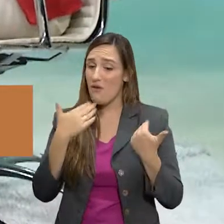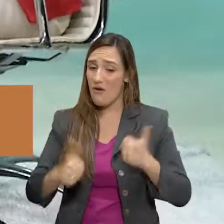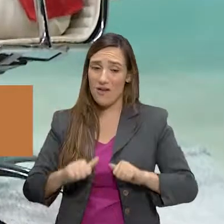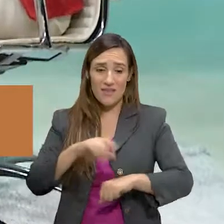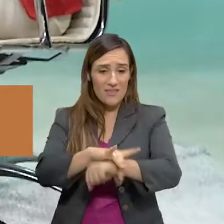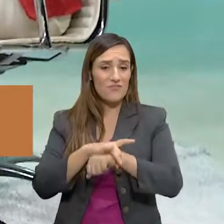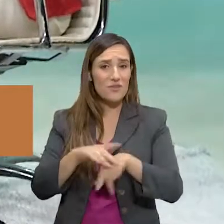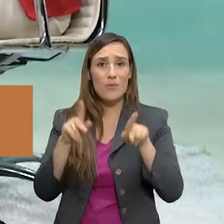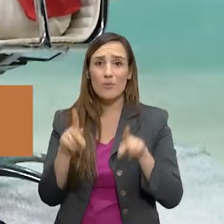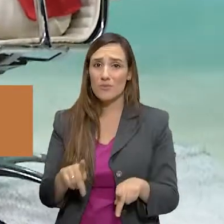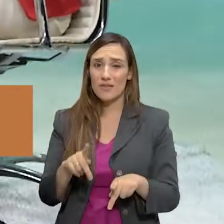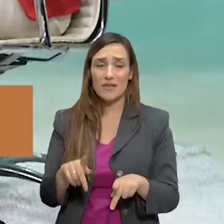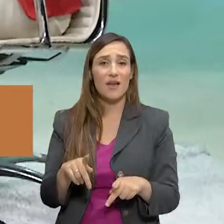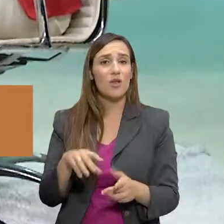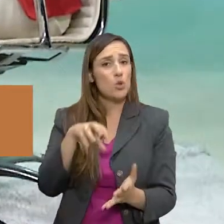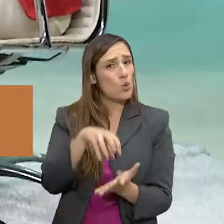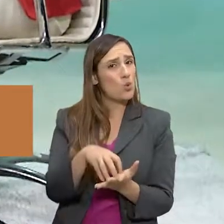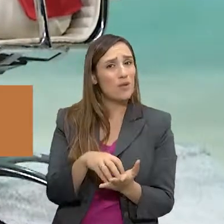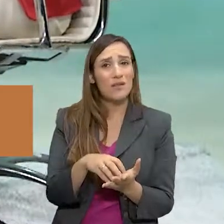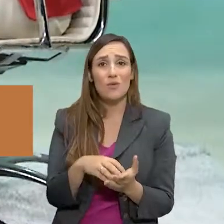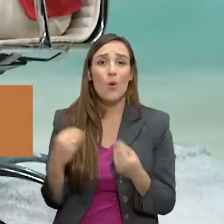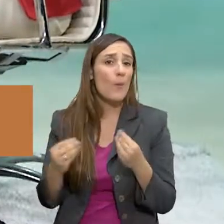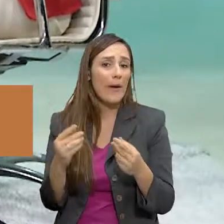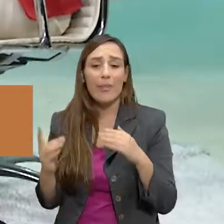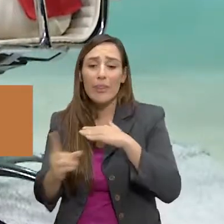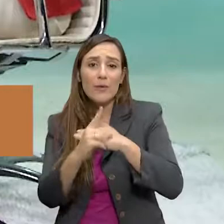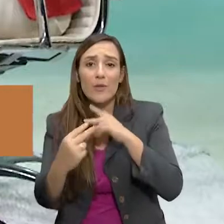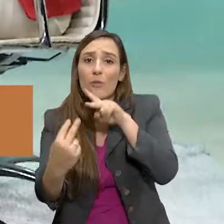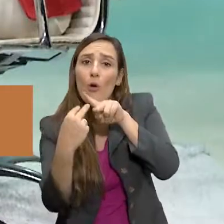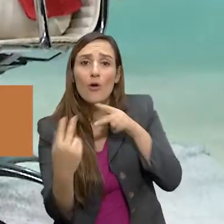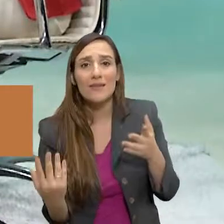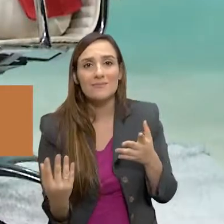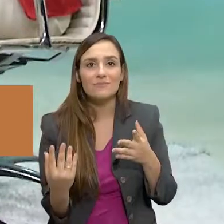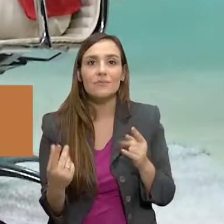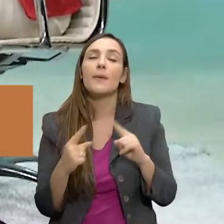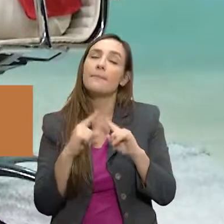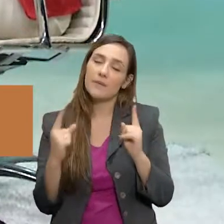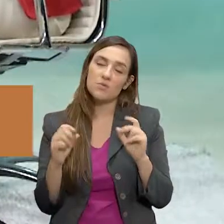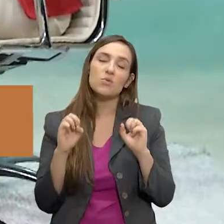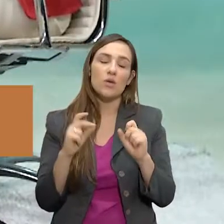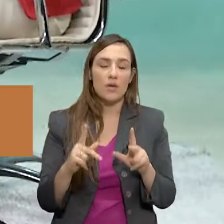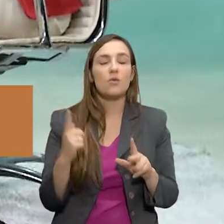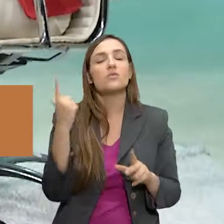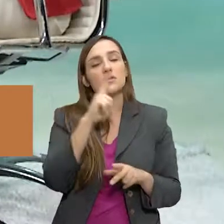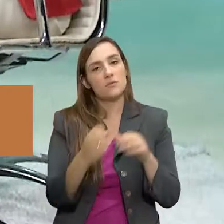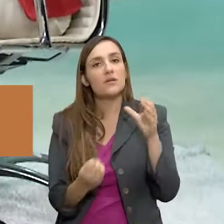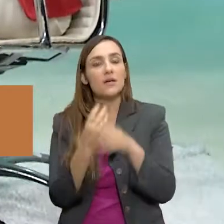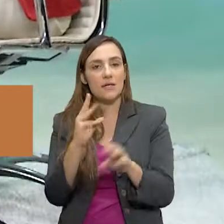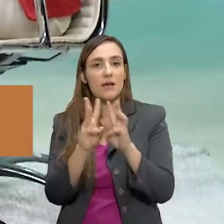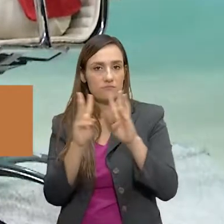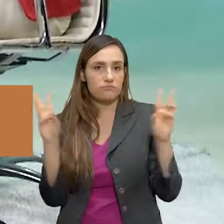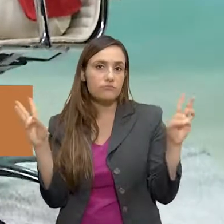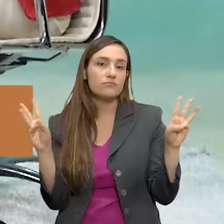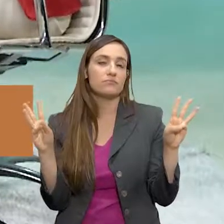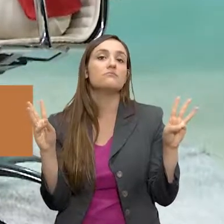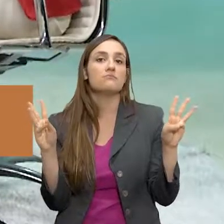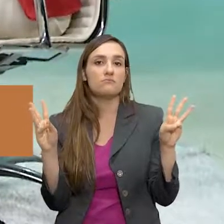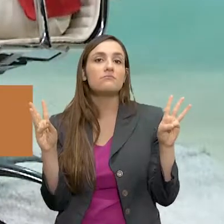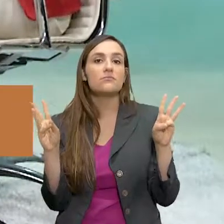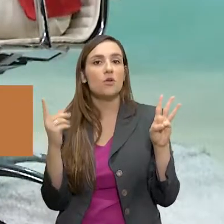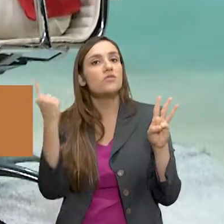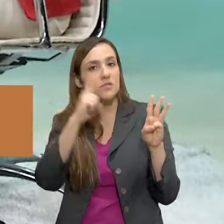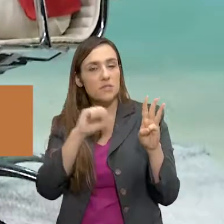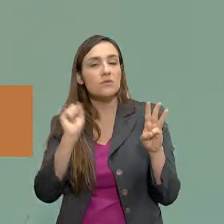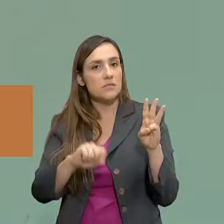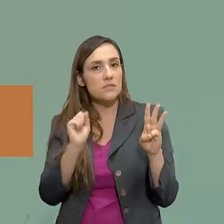você disse, mas não há dúvidas que a plataforma virtual de atendimento foi um instrumento de validade muito grande para nós também do Nudem, dentro da